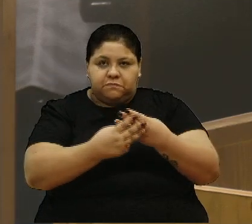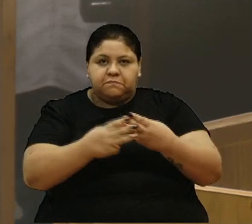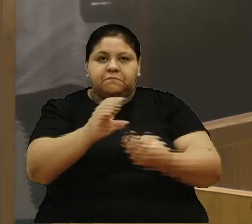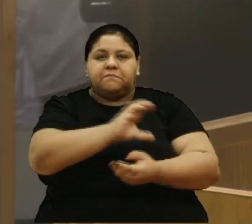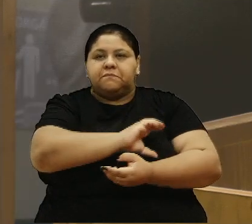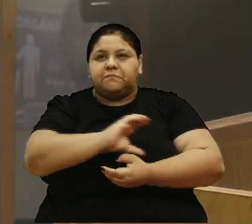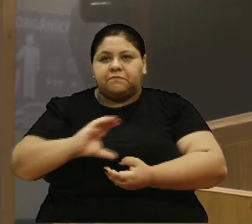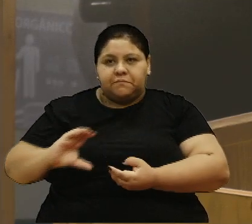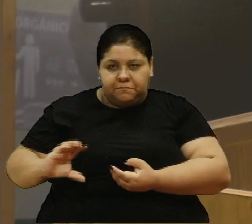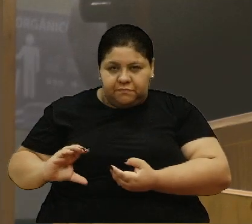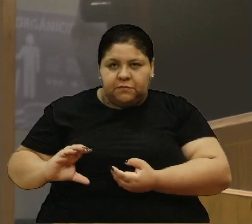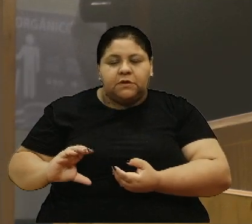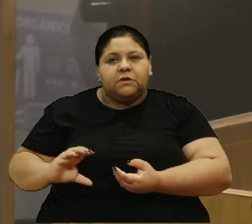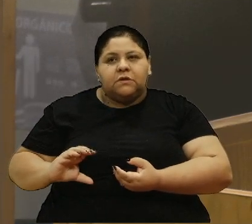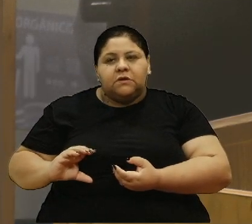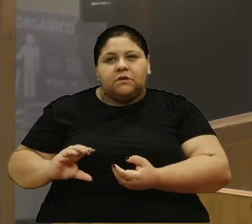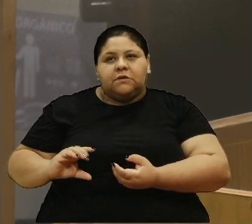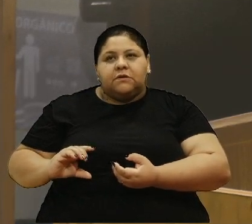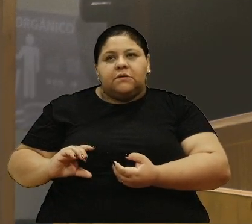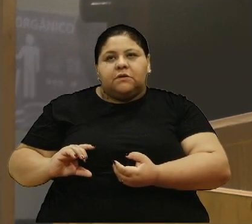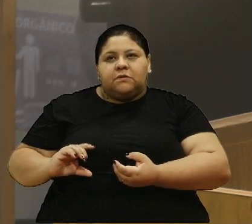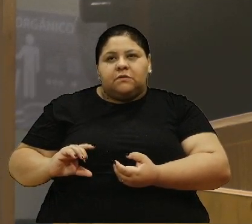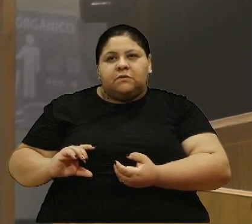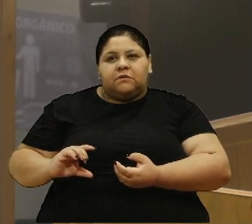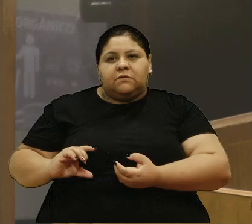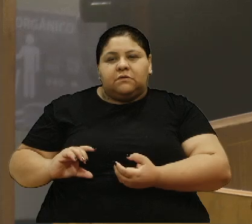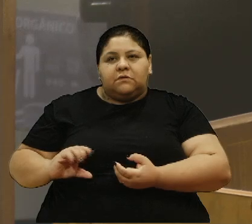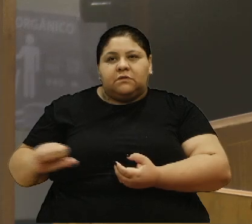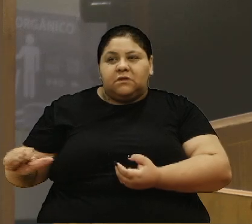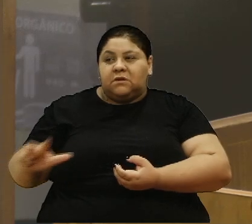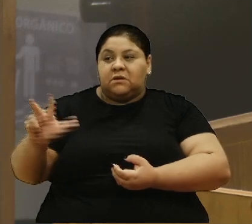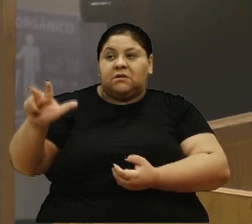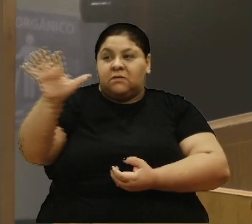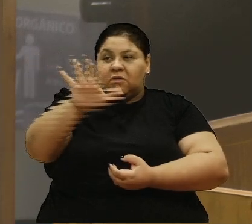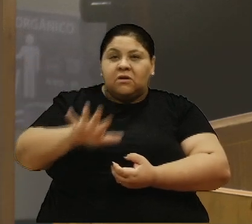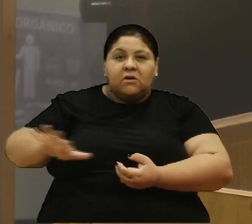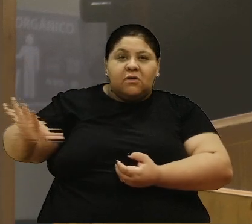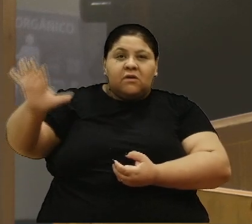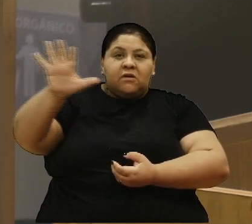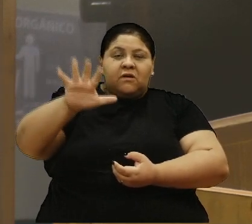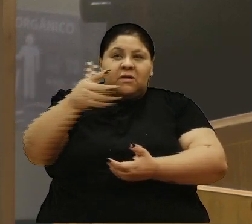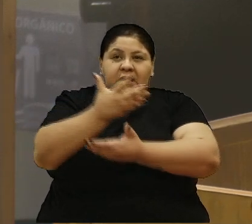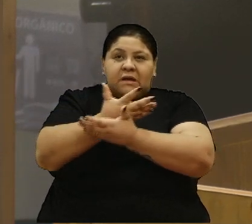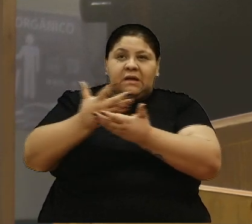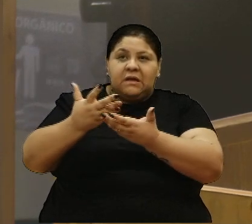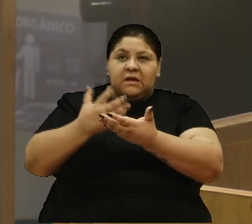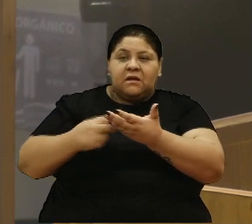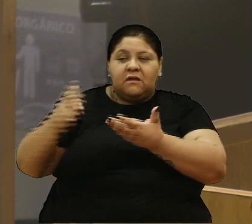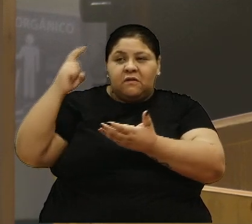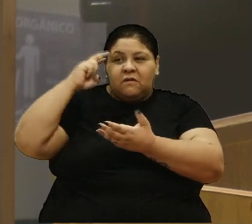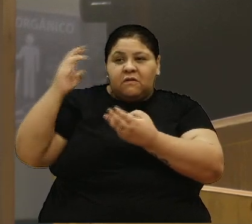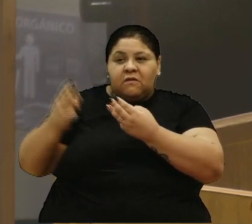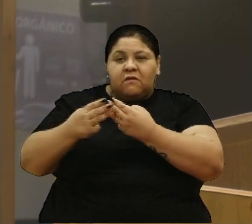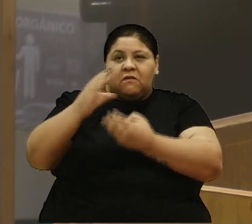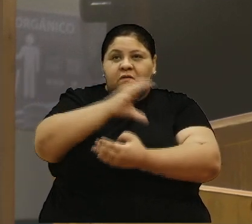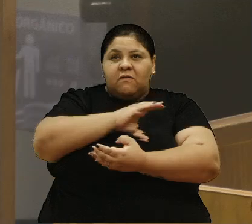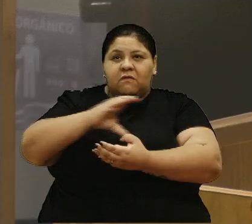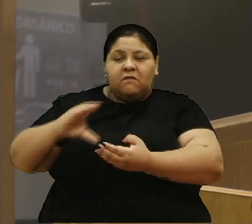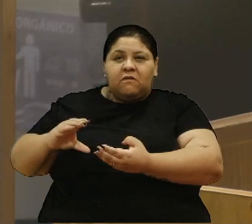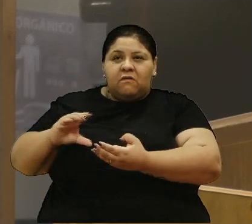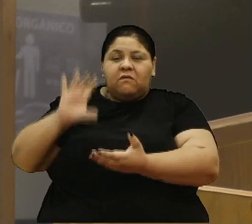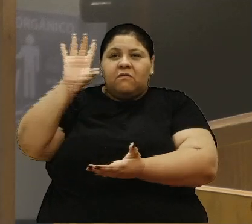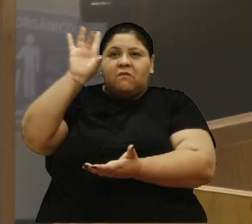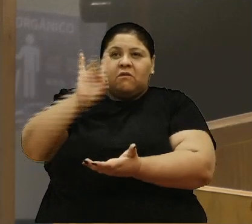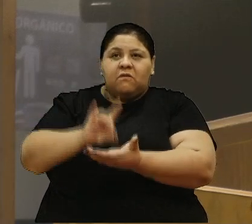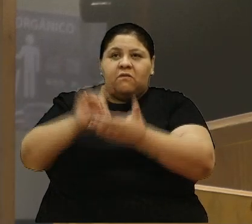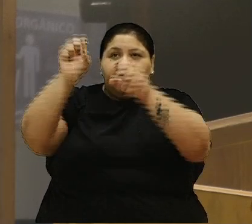judaico-cristã, que valores universais extraídos da cultura judaico-cristã aplicado no sistema democrático,